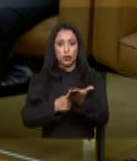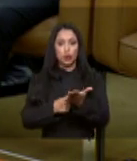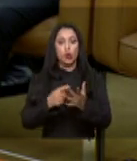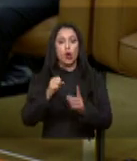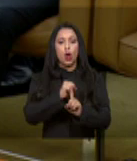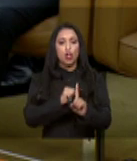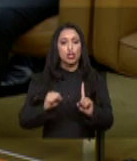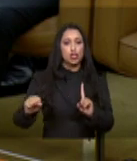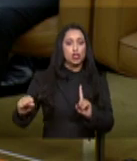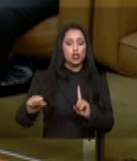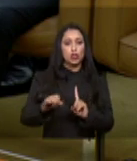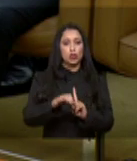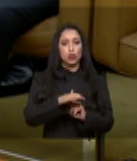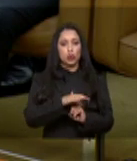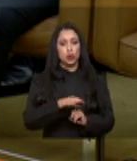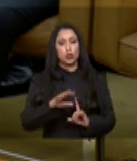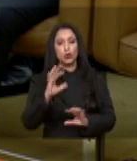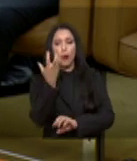socioambiental.